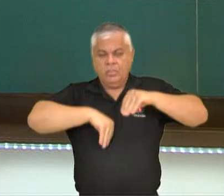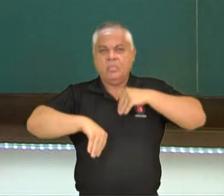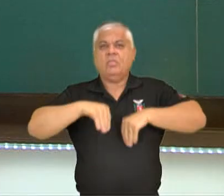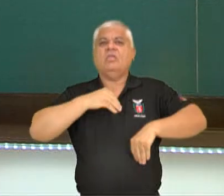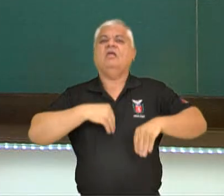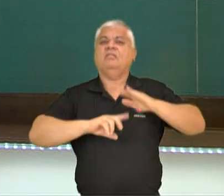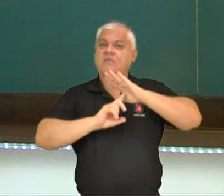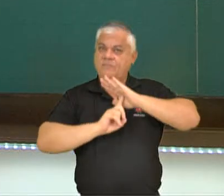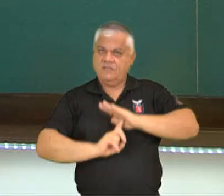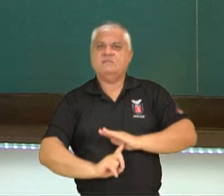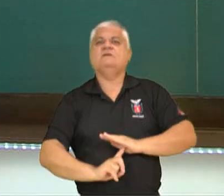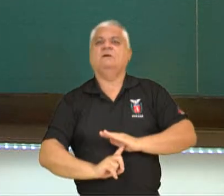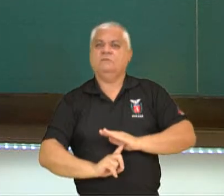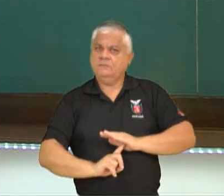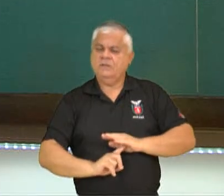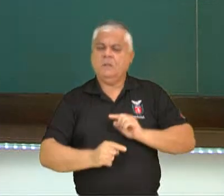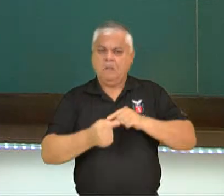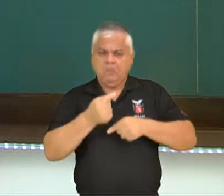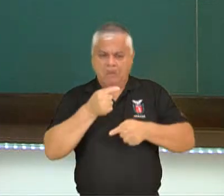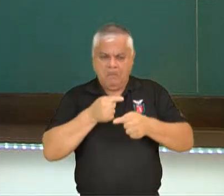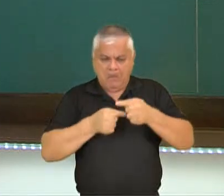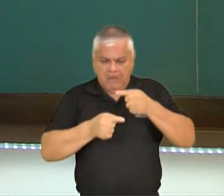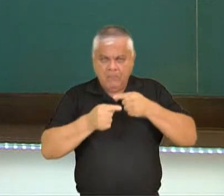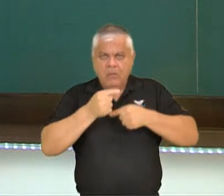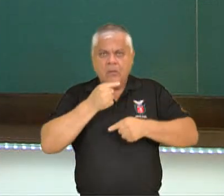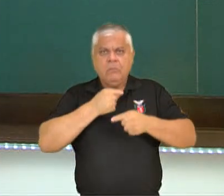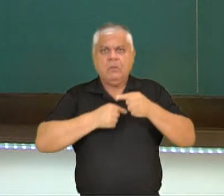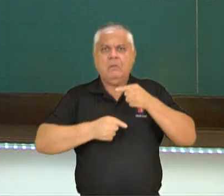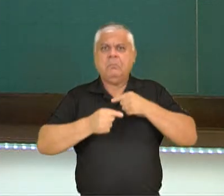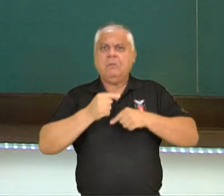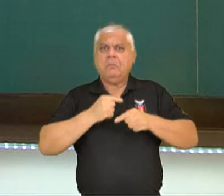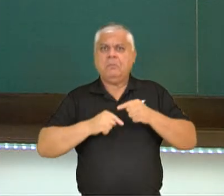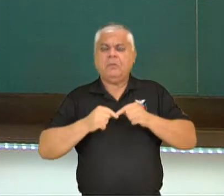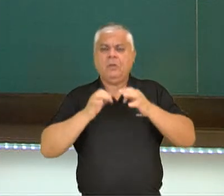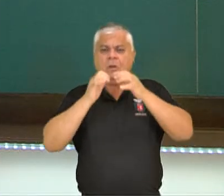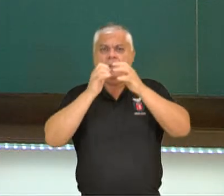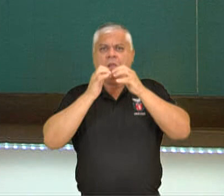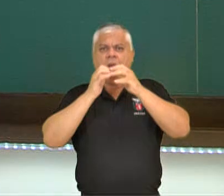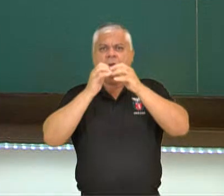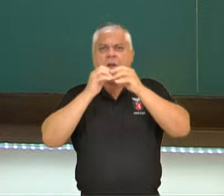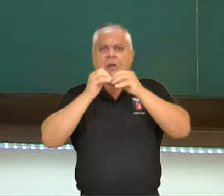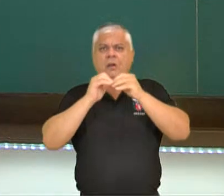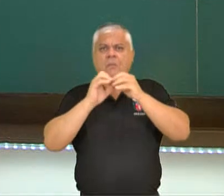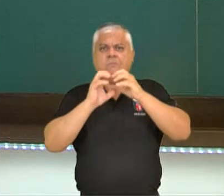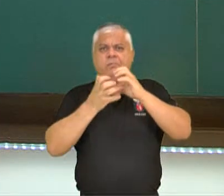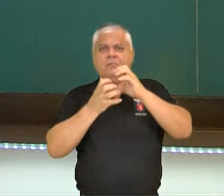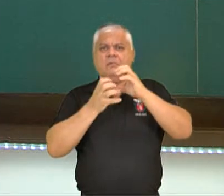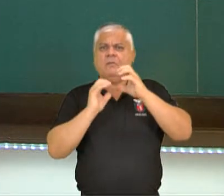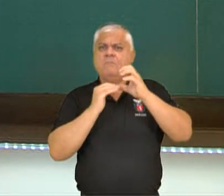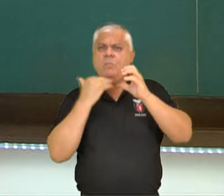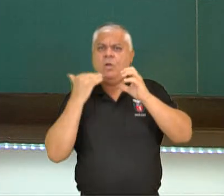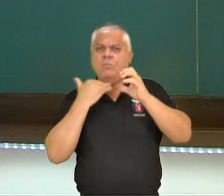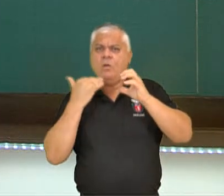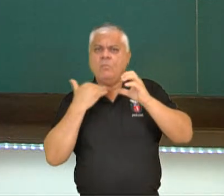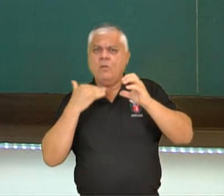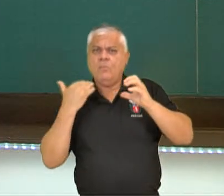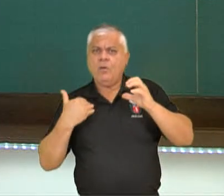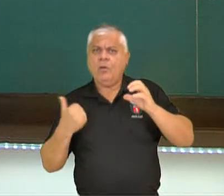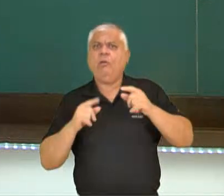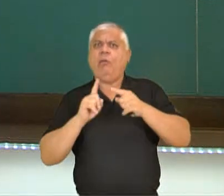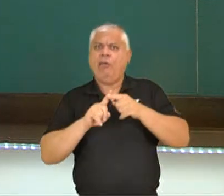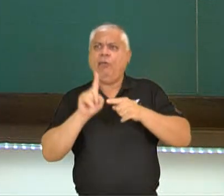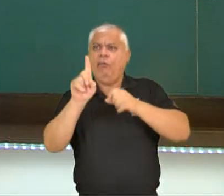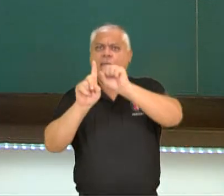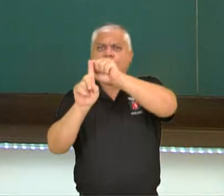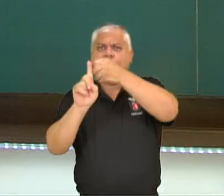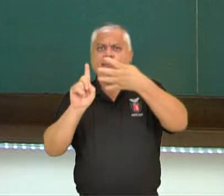Vai acontecendo ali uma degeneração dessa parte aí dos neurônios, responsáveis por essas características, por isso que a gente considera um